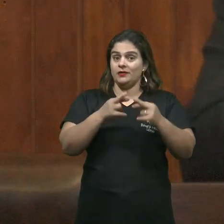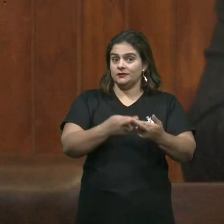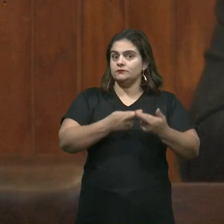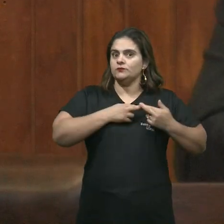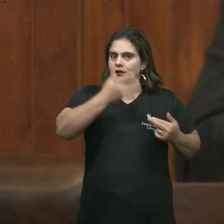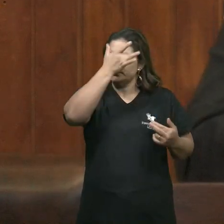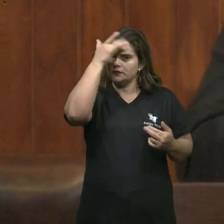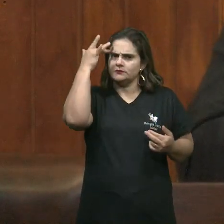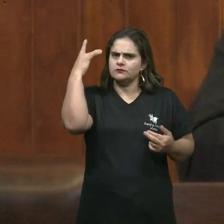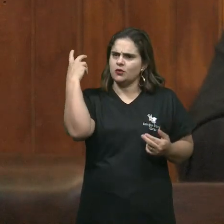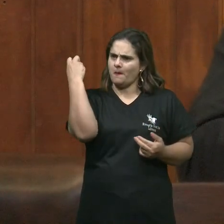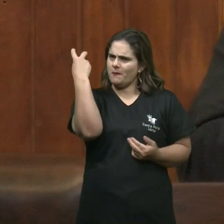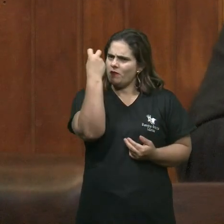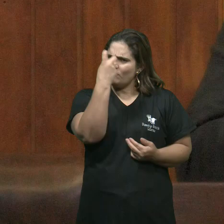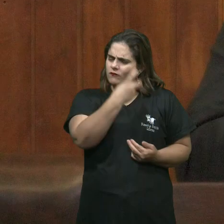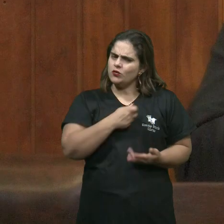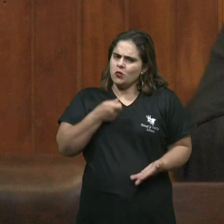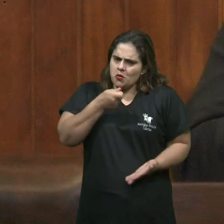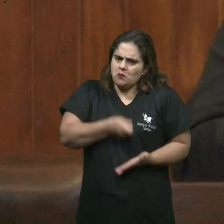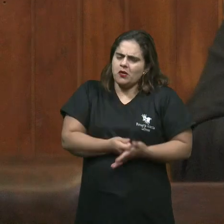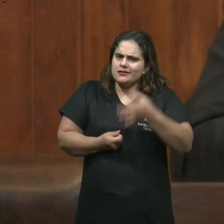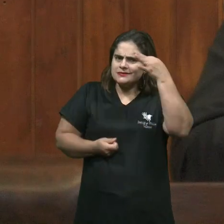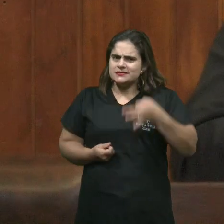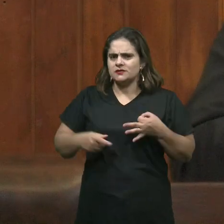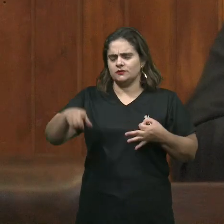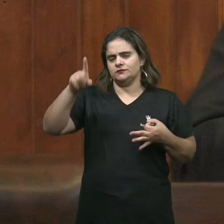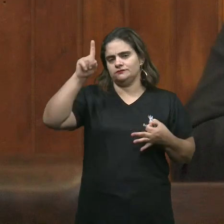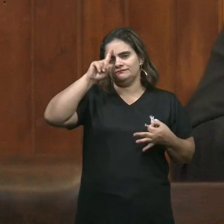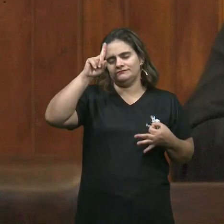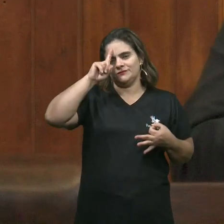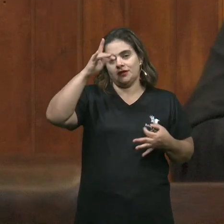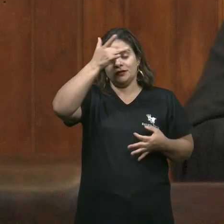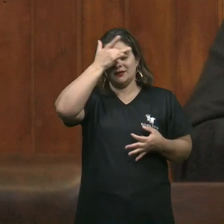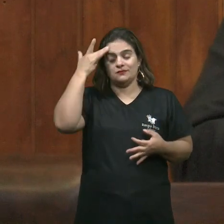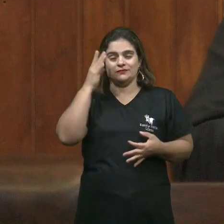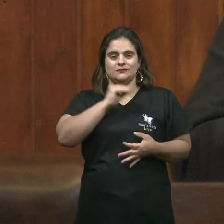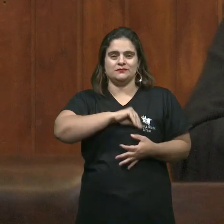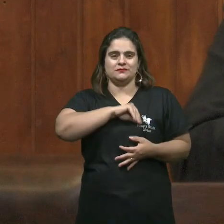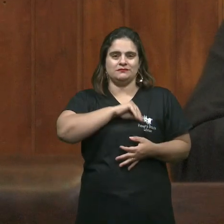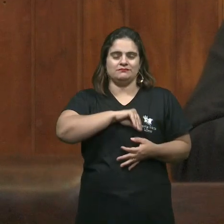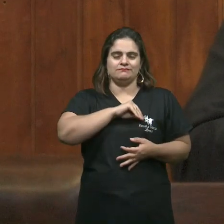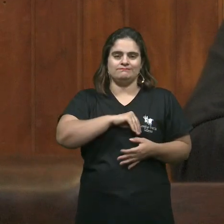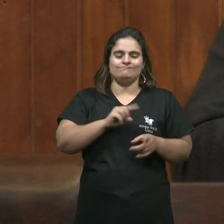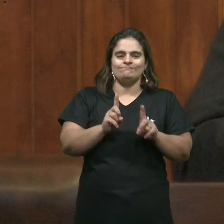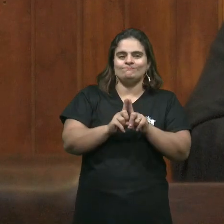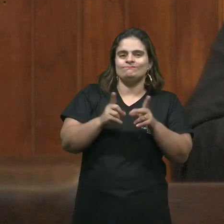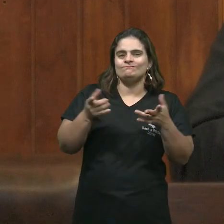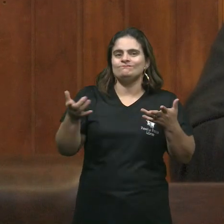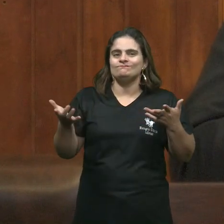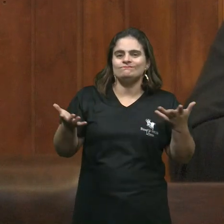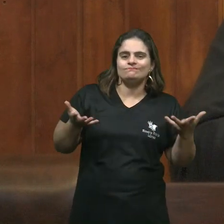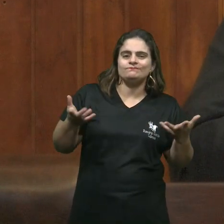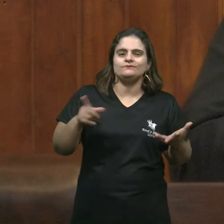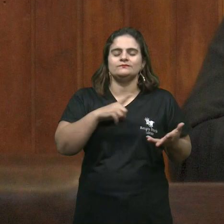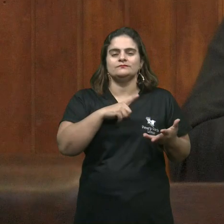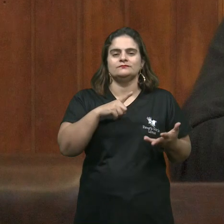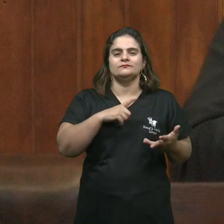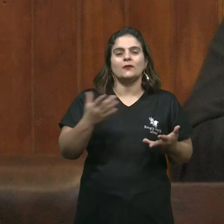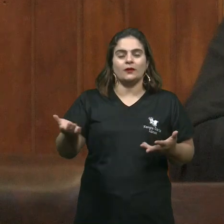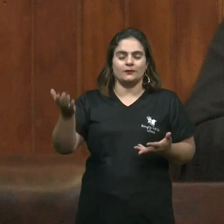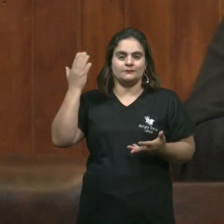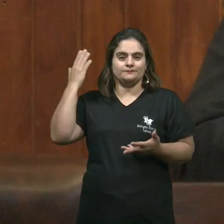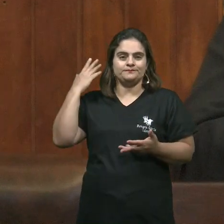gestor público pagar em dia o salário dos seus servidores. Eu disse aqui, quando o projeto foi